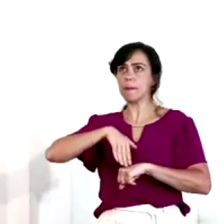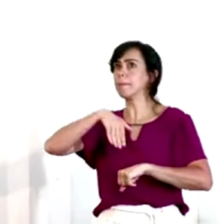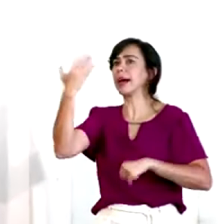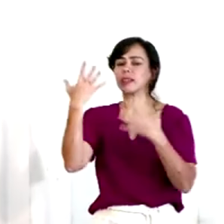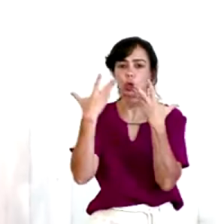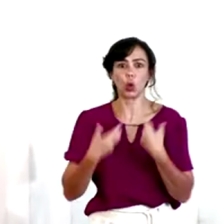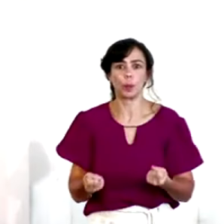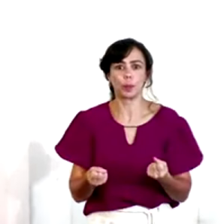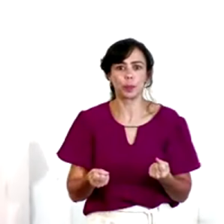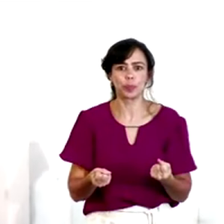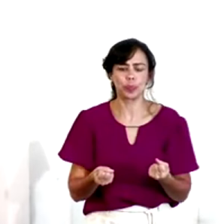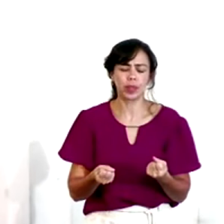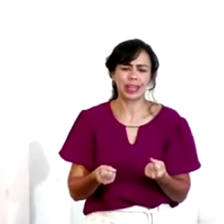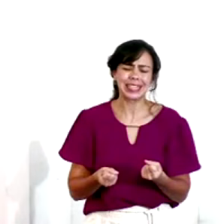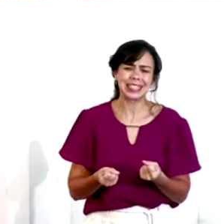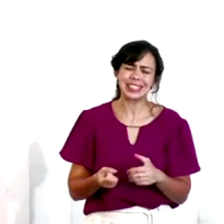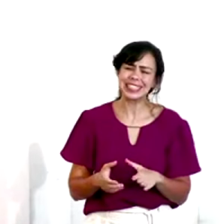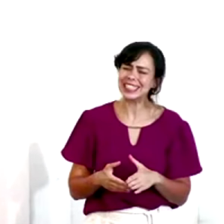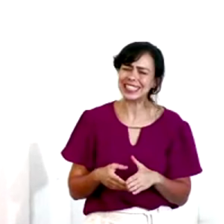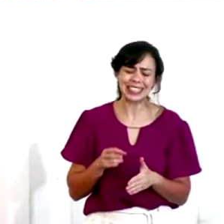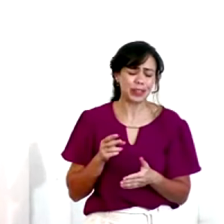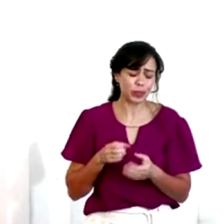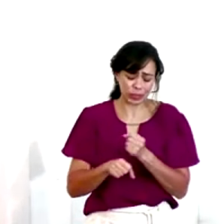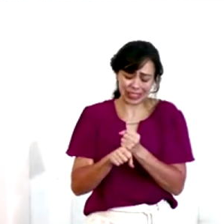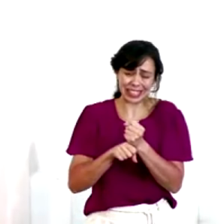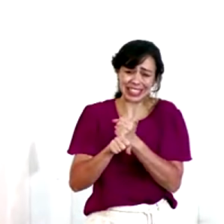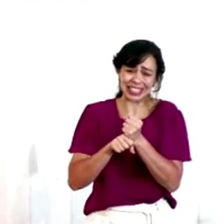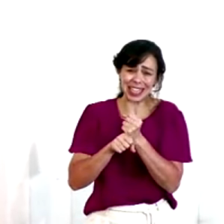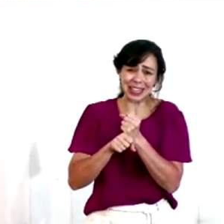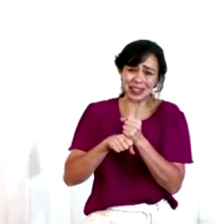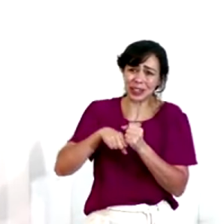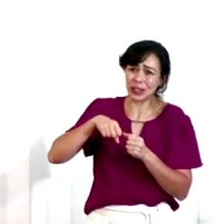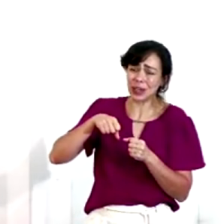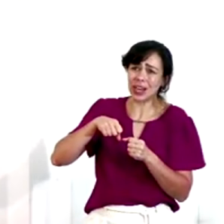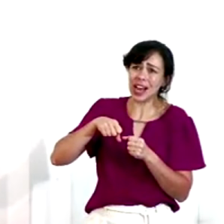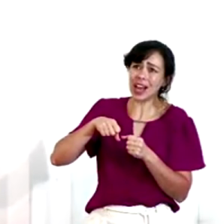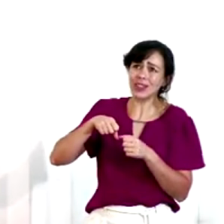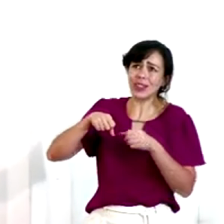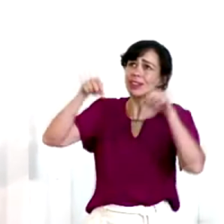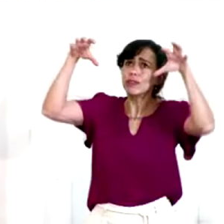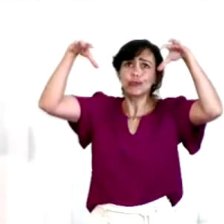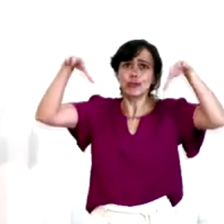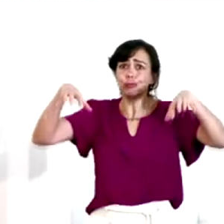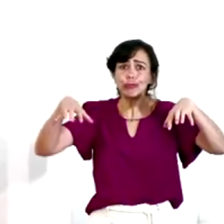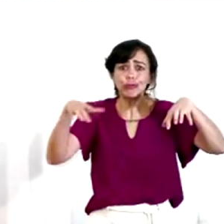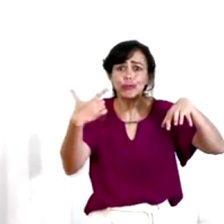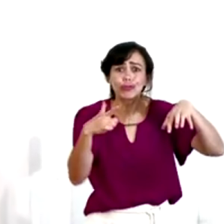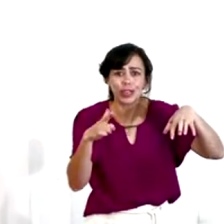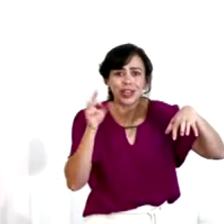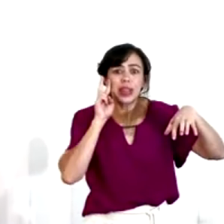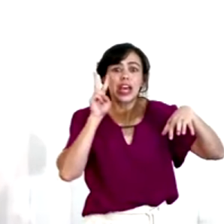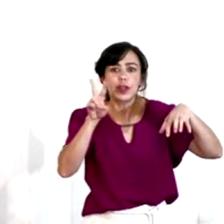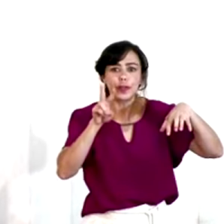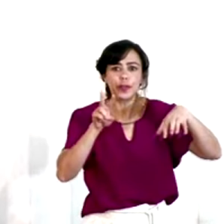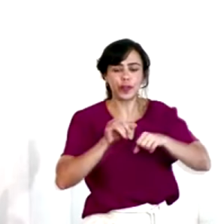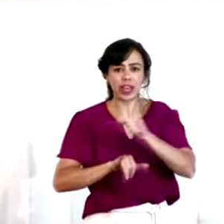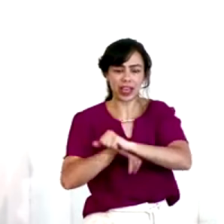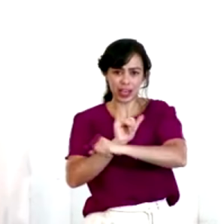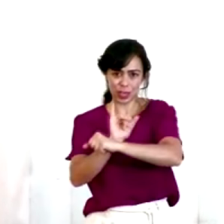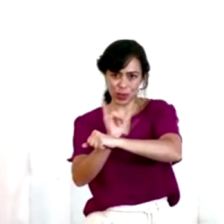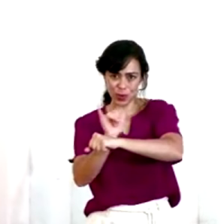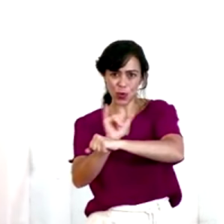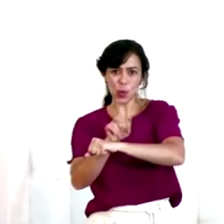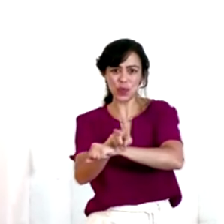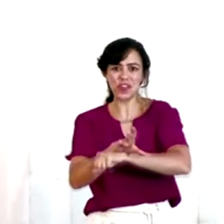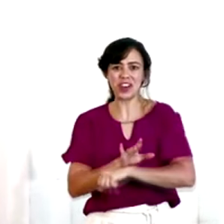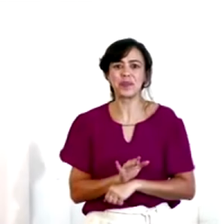caindo do céu. Mas as torrentes no Negueb, e se você colocar aí no YouTube depois, você vai ver